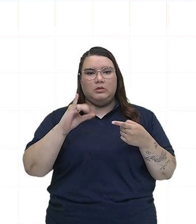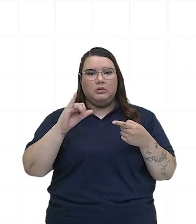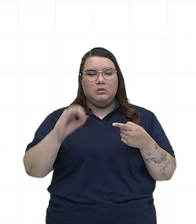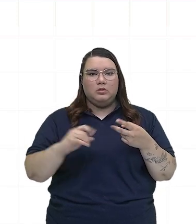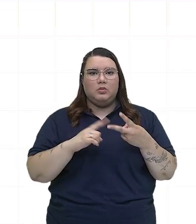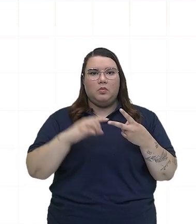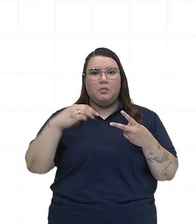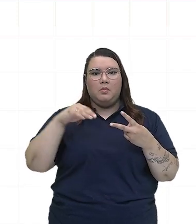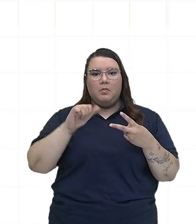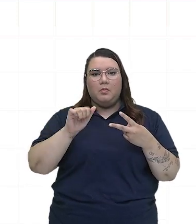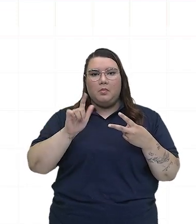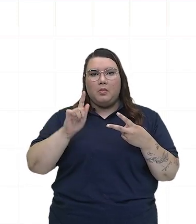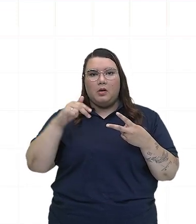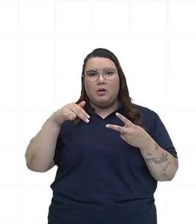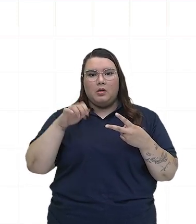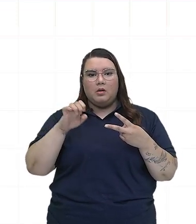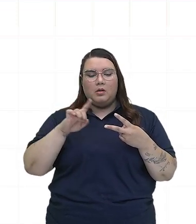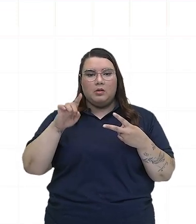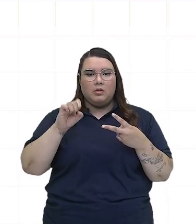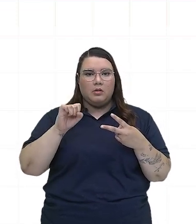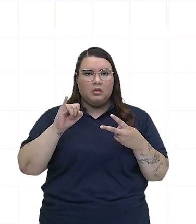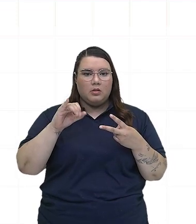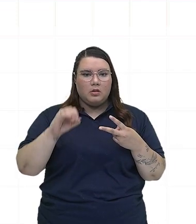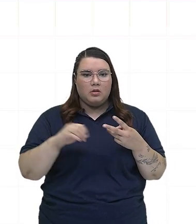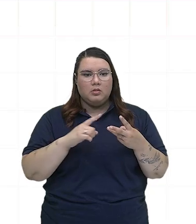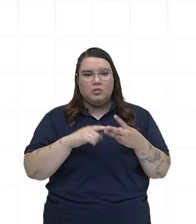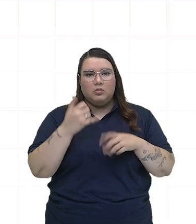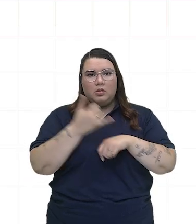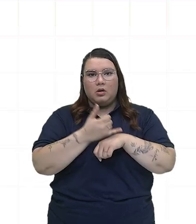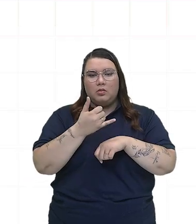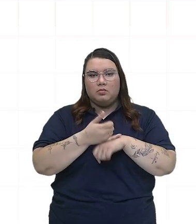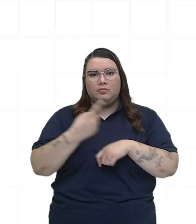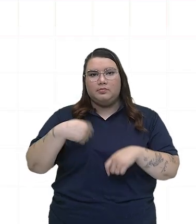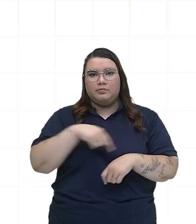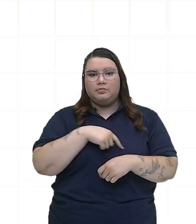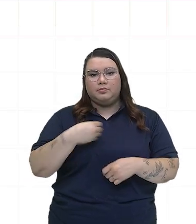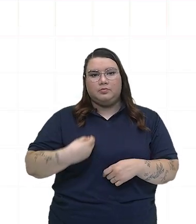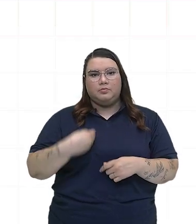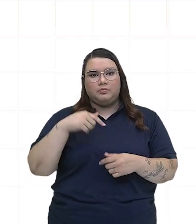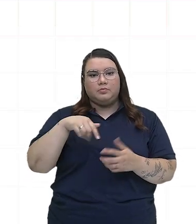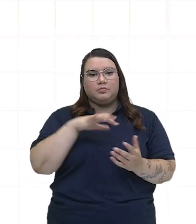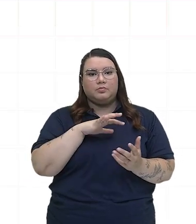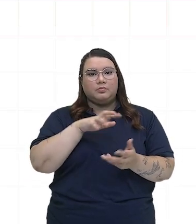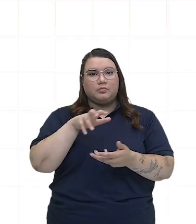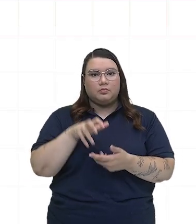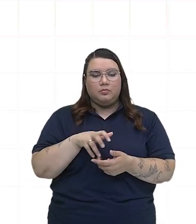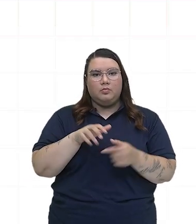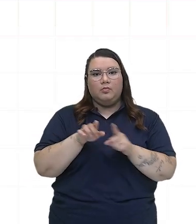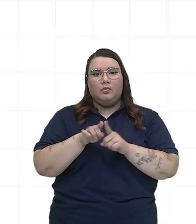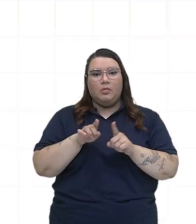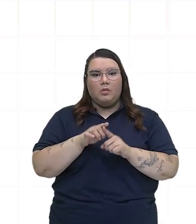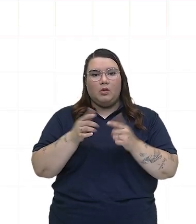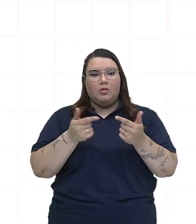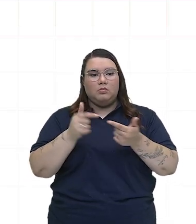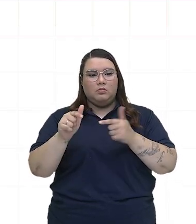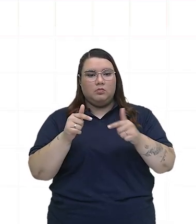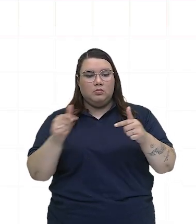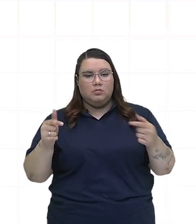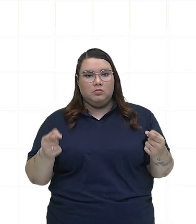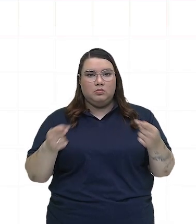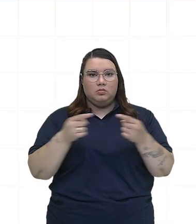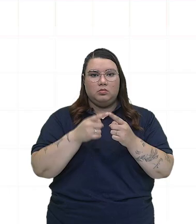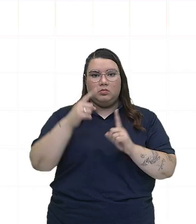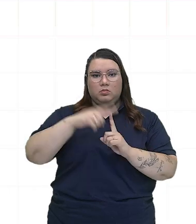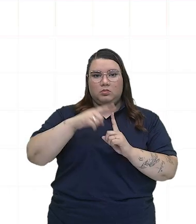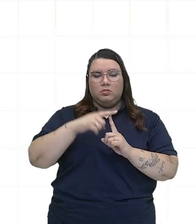de alumínio, né? É onde nós vivemos, nessa parte mais superficial da Terra, e onde os demais, toda forma